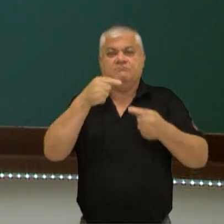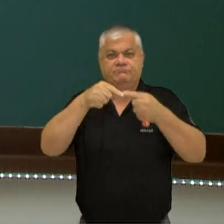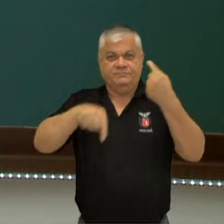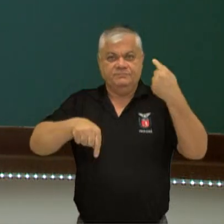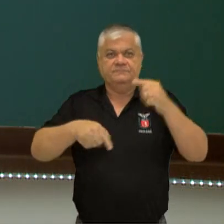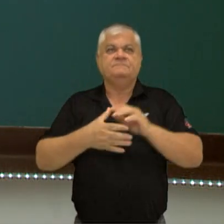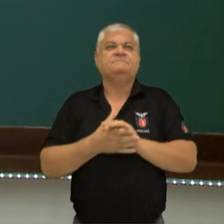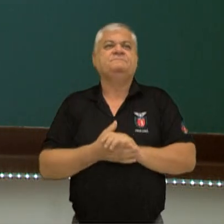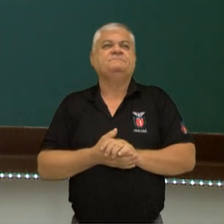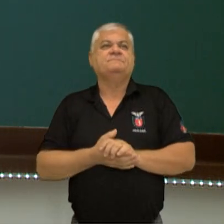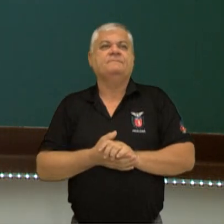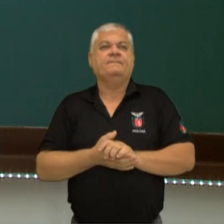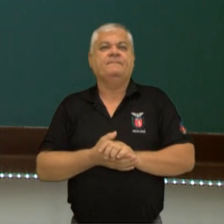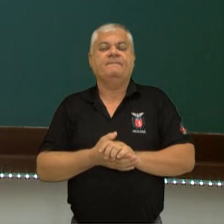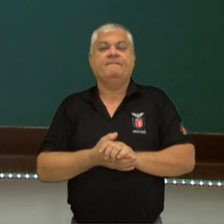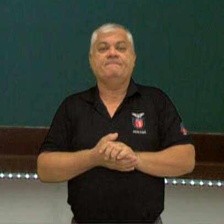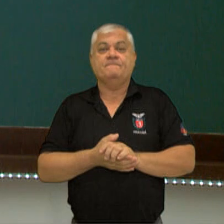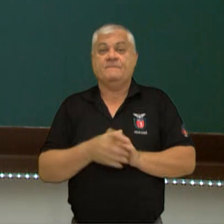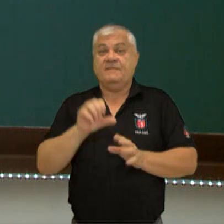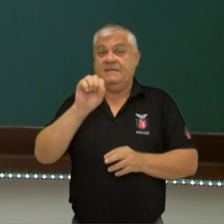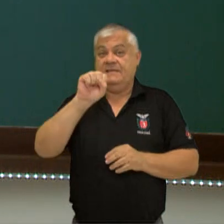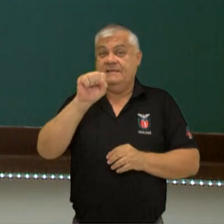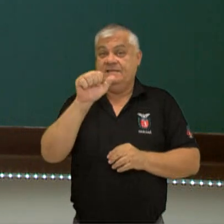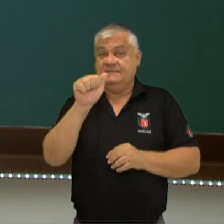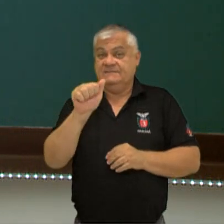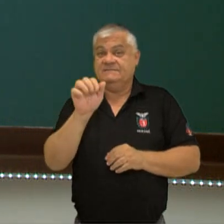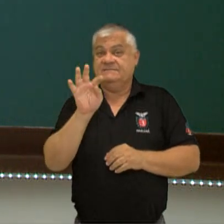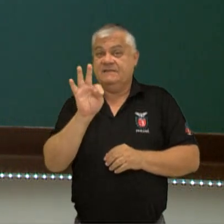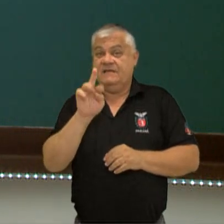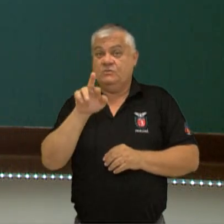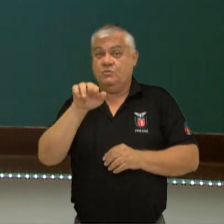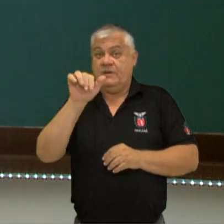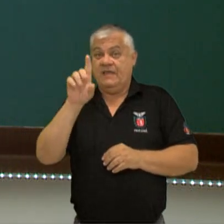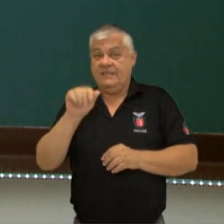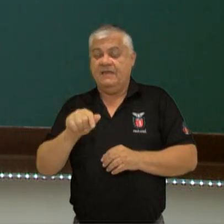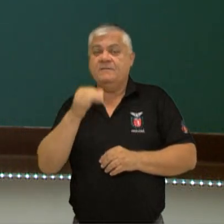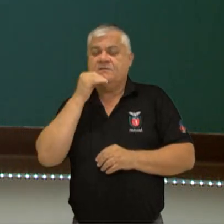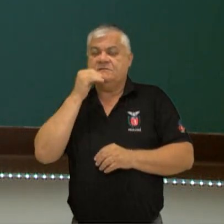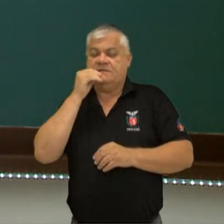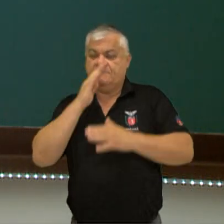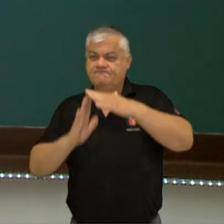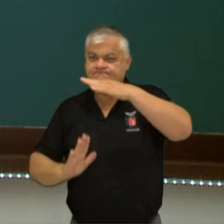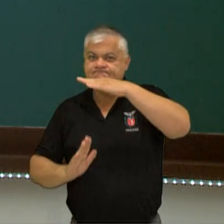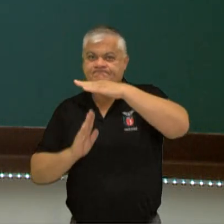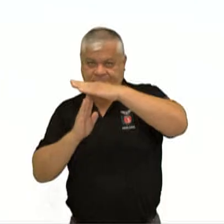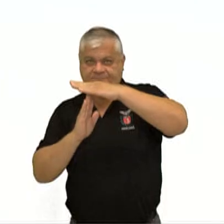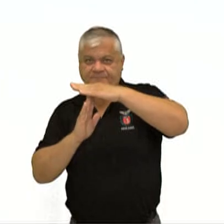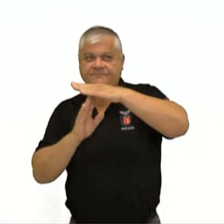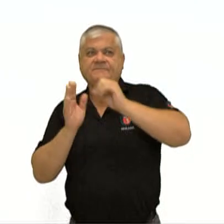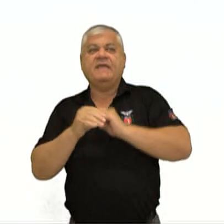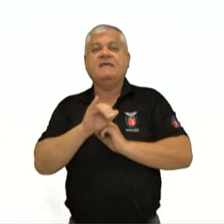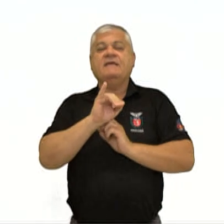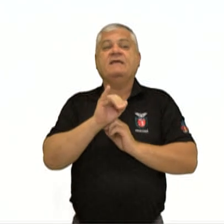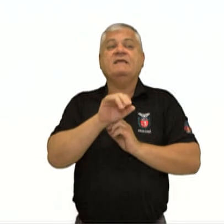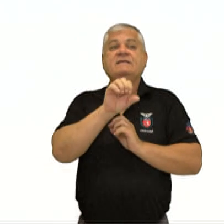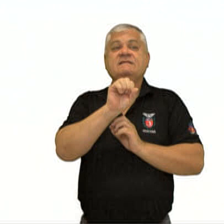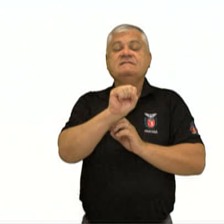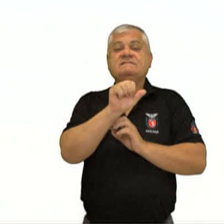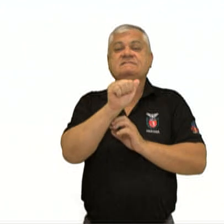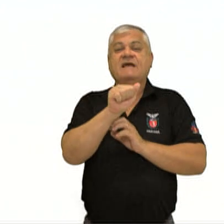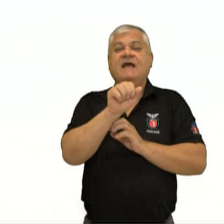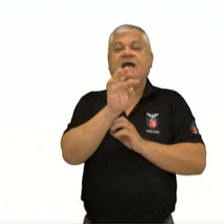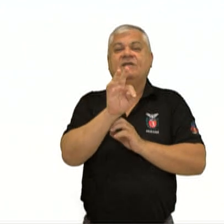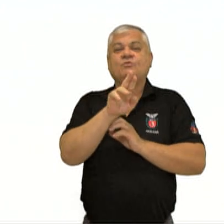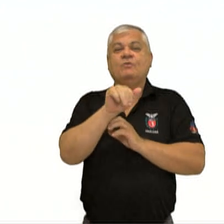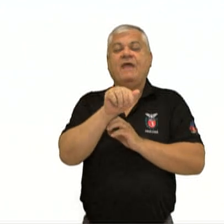ainda. A saturada, que a gente falou ali, que é quando atinge o limite, e a saturada com corpo de fundo é quando eu